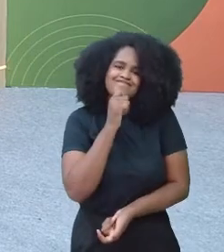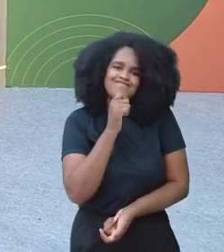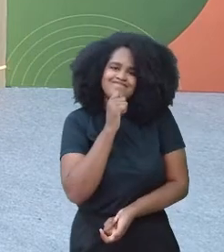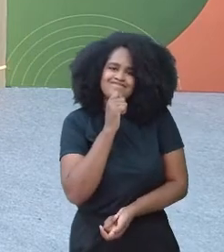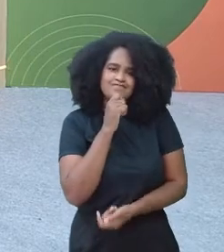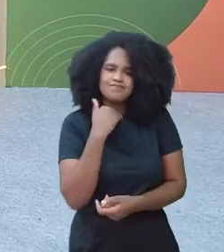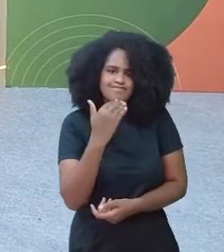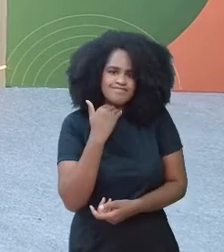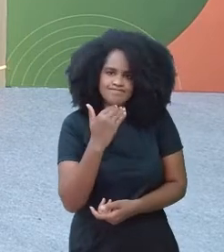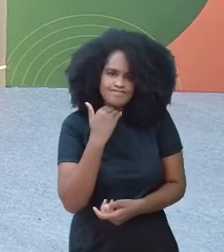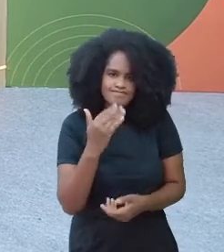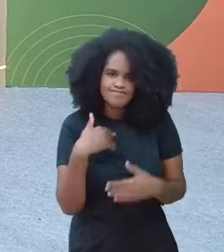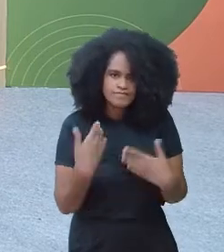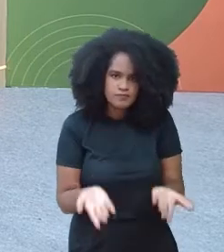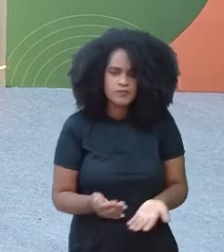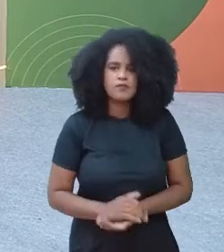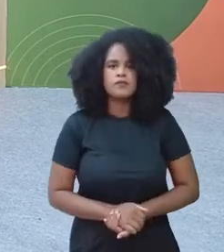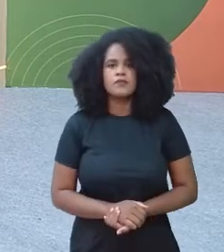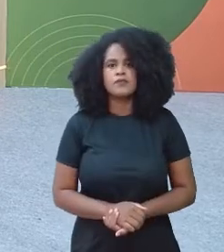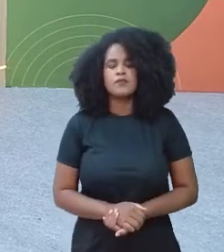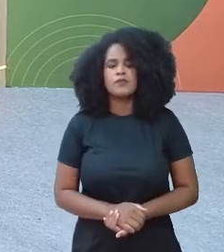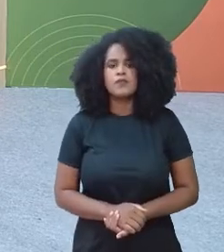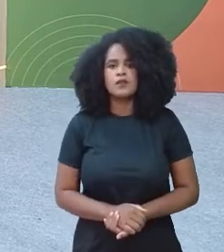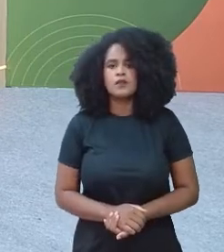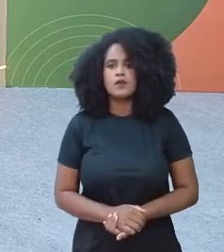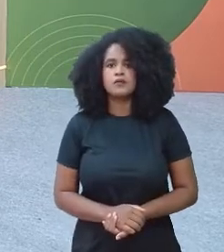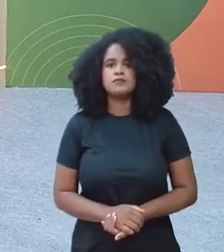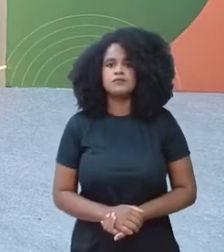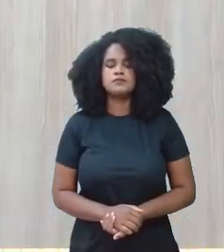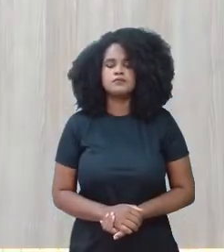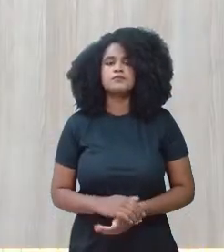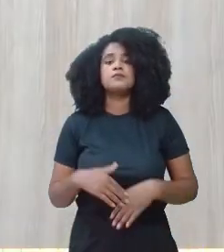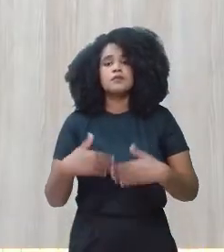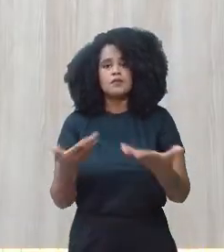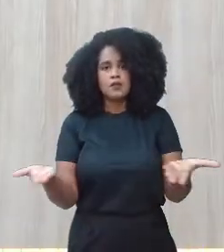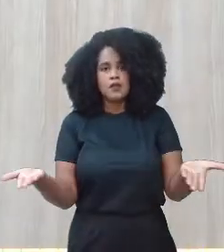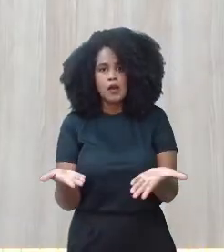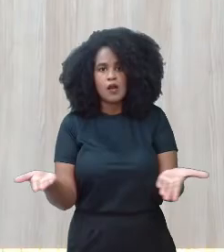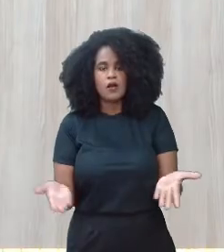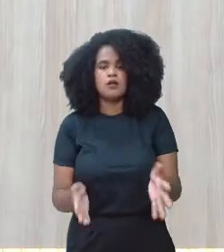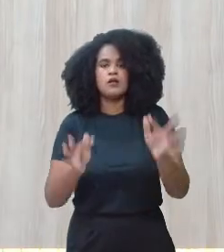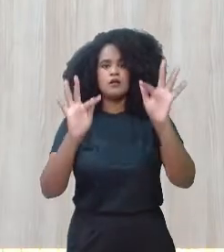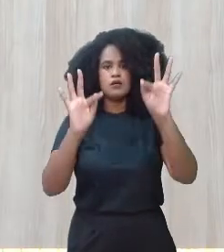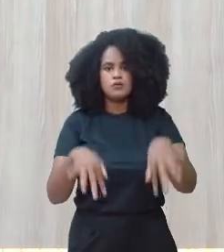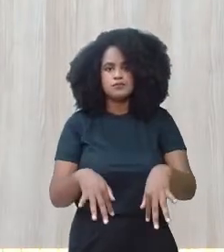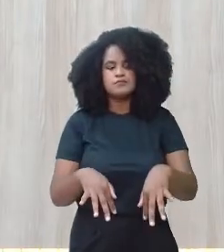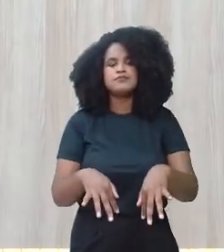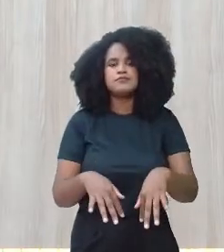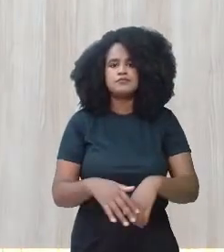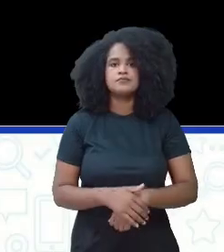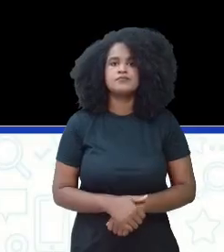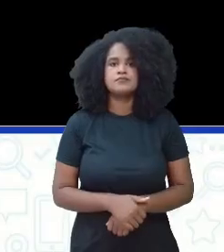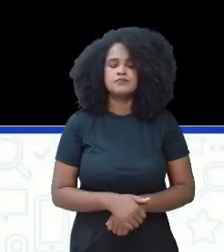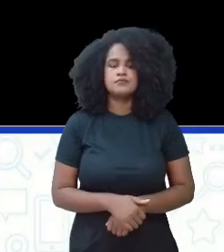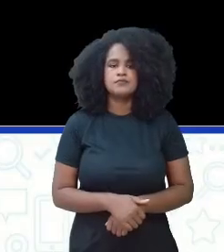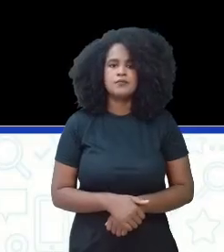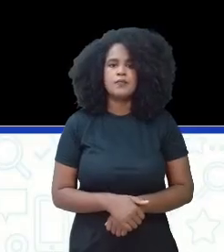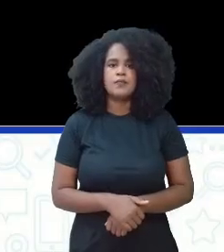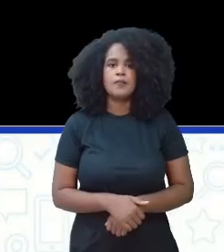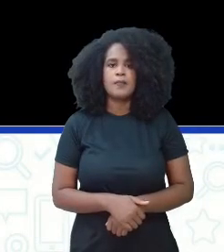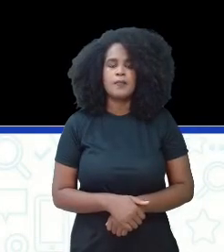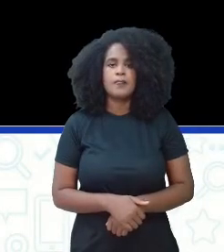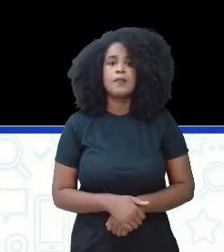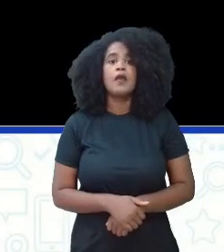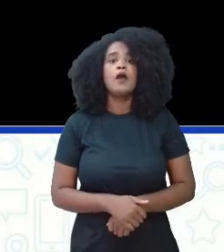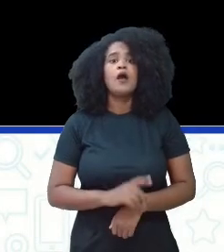que isso vai ser bem grandão, né? E aí eu trouxe o finalzinho para vocês, uma imagem comparativa em que a gente começa